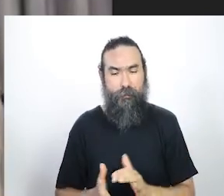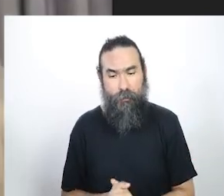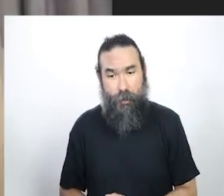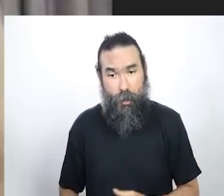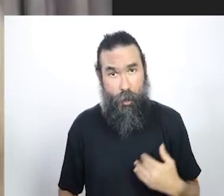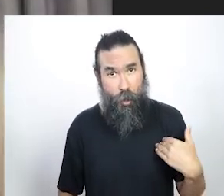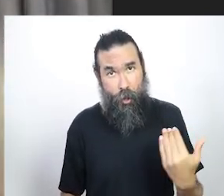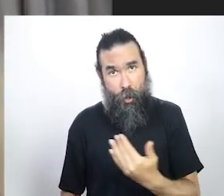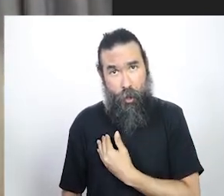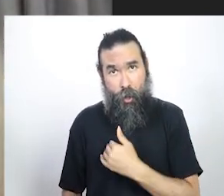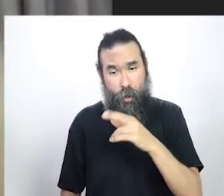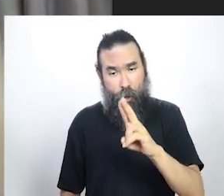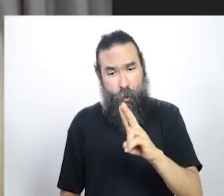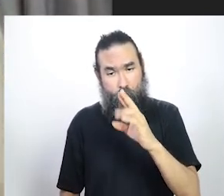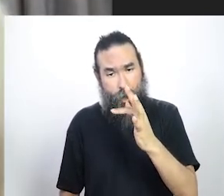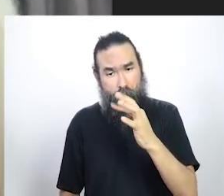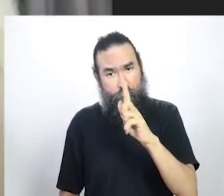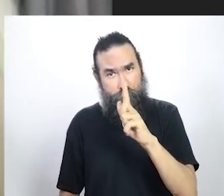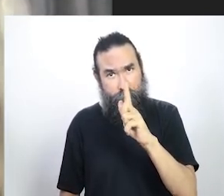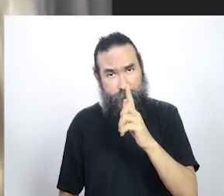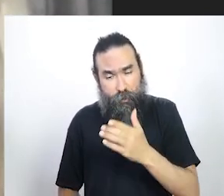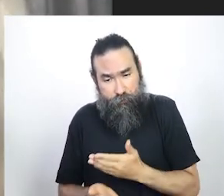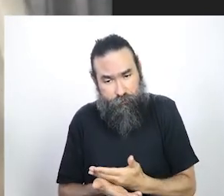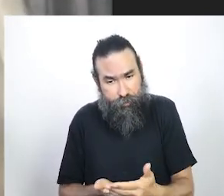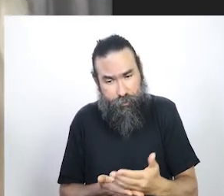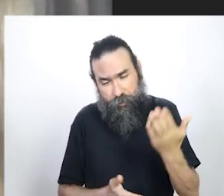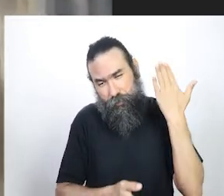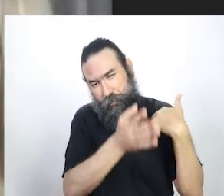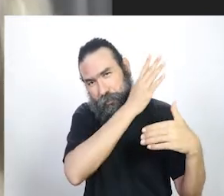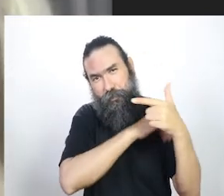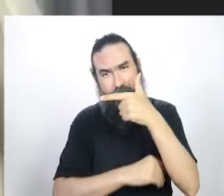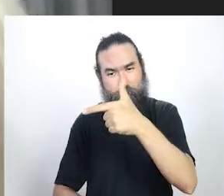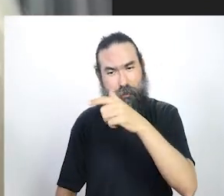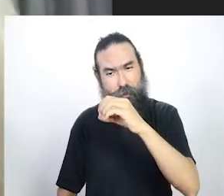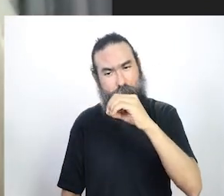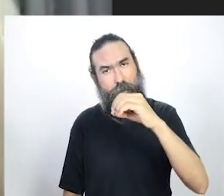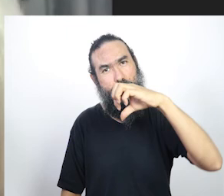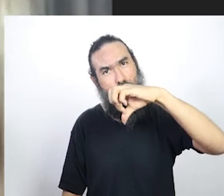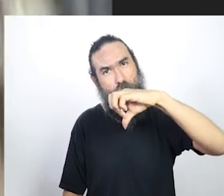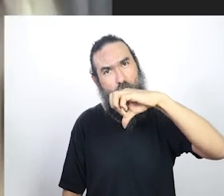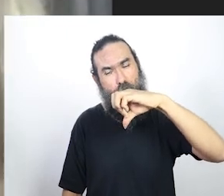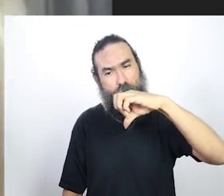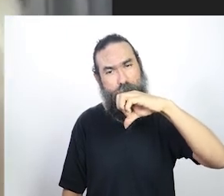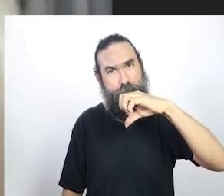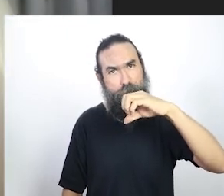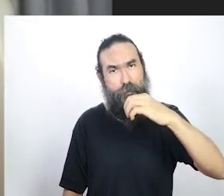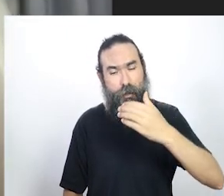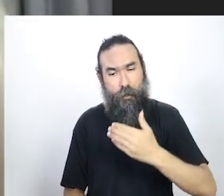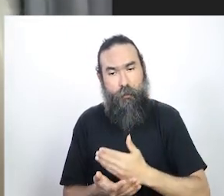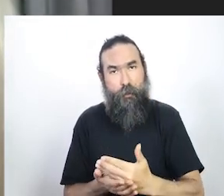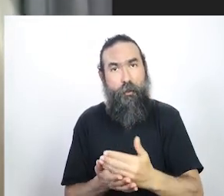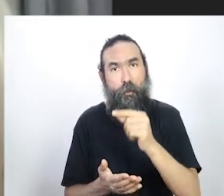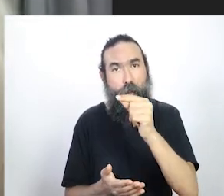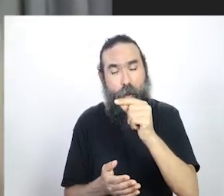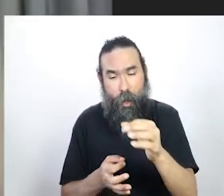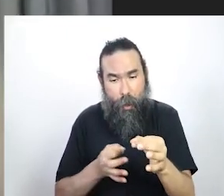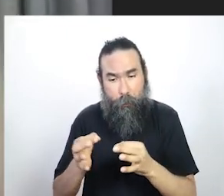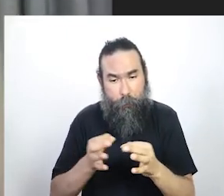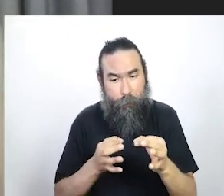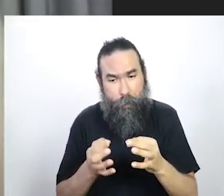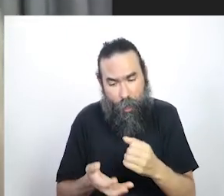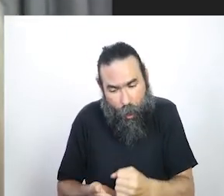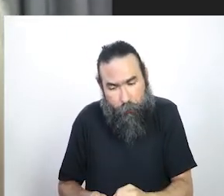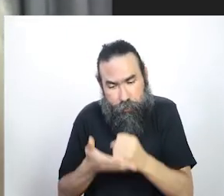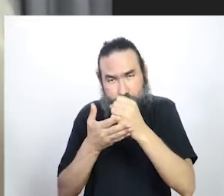na UFG, nós começamos, então, a partir de 2009, já tinha lançado o Plano Nacional de